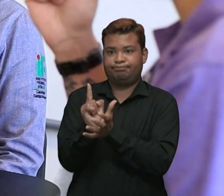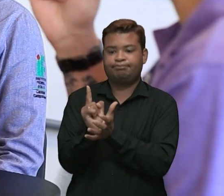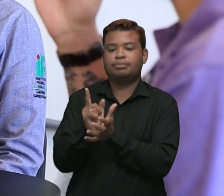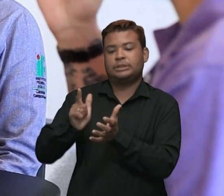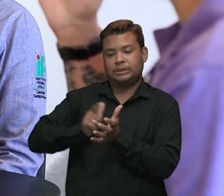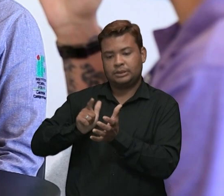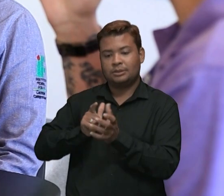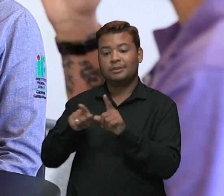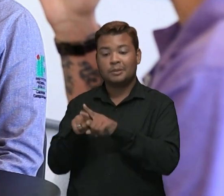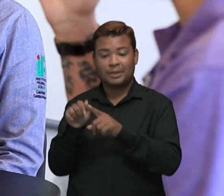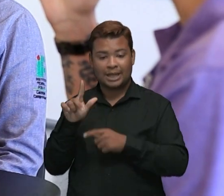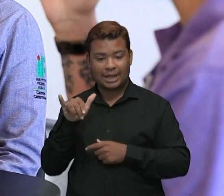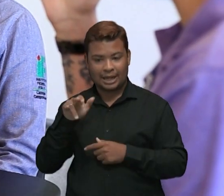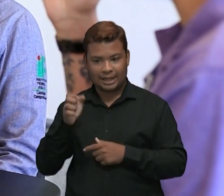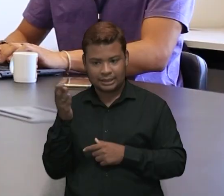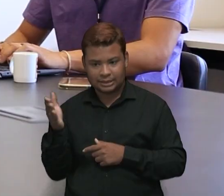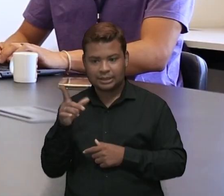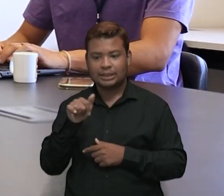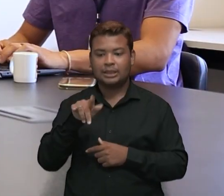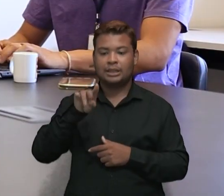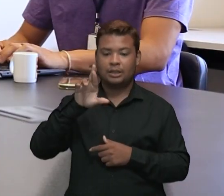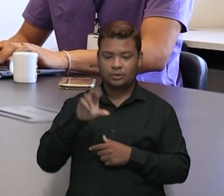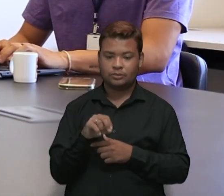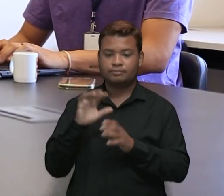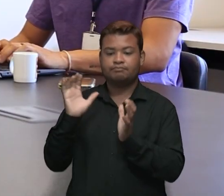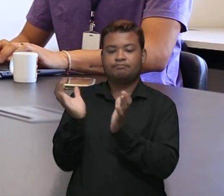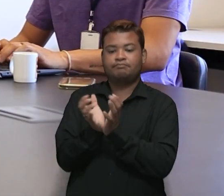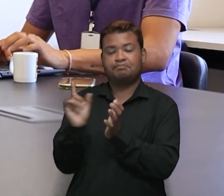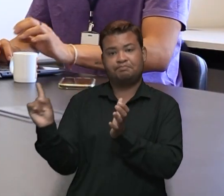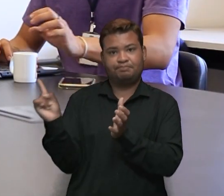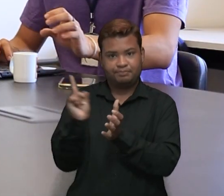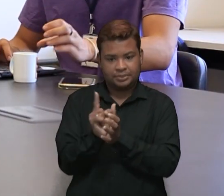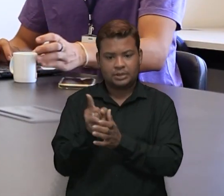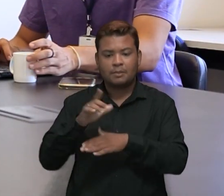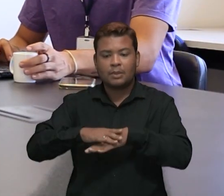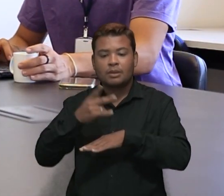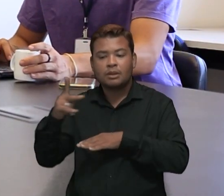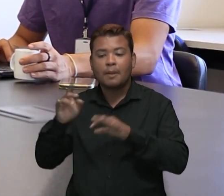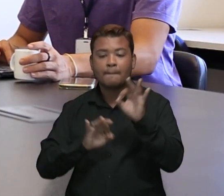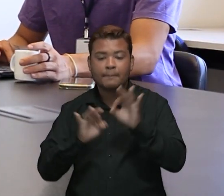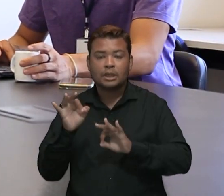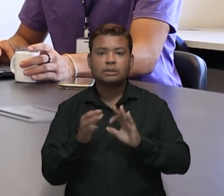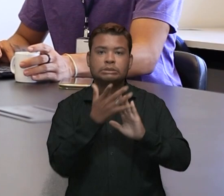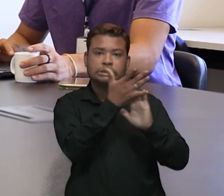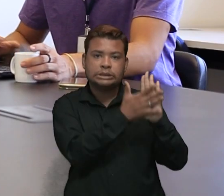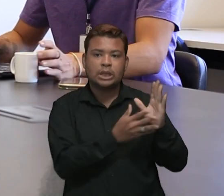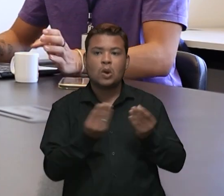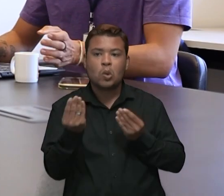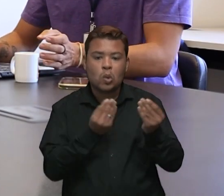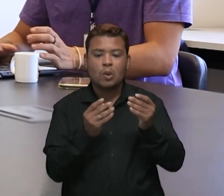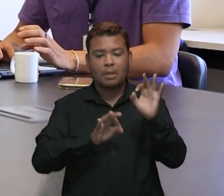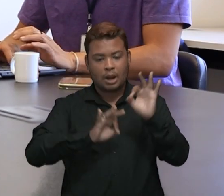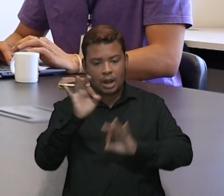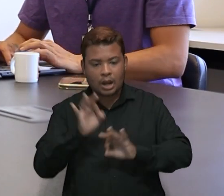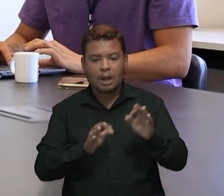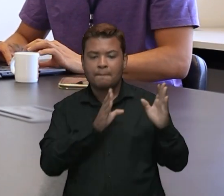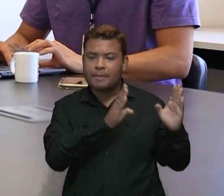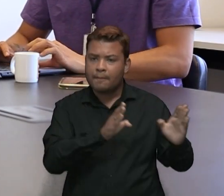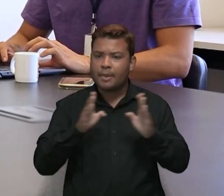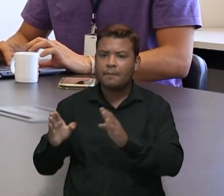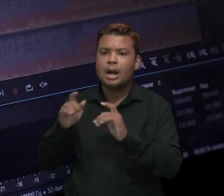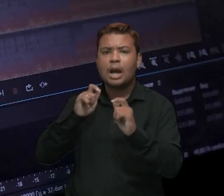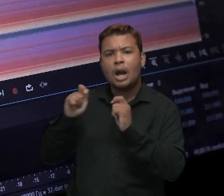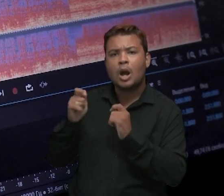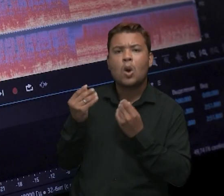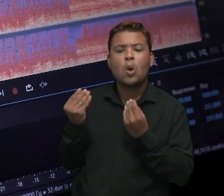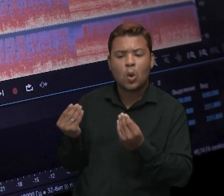junto com a Aline e o Leandro. Eles fazem o planejamento dos programas, a produção, o roteiro da